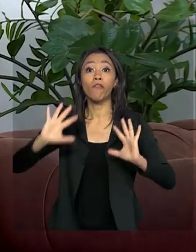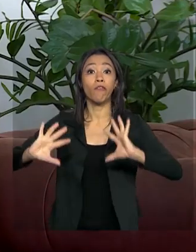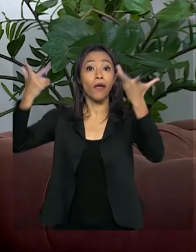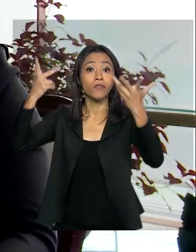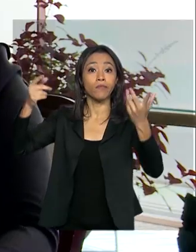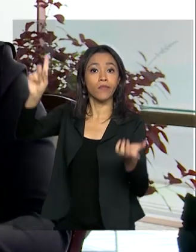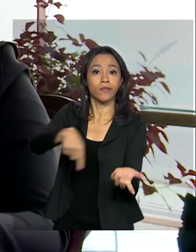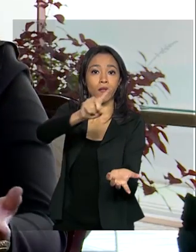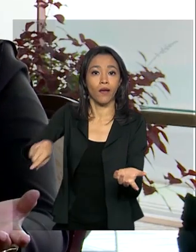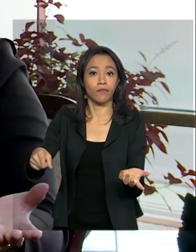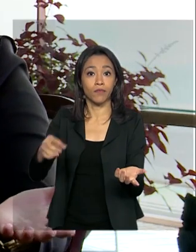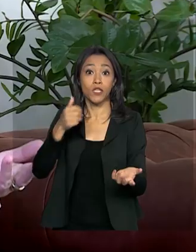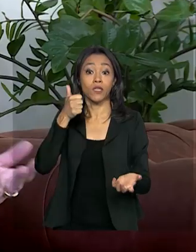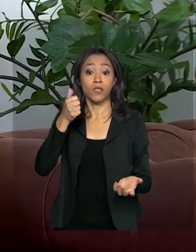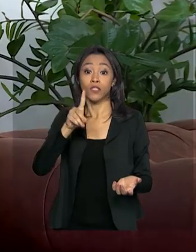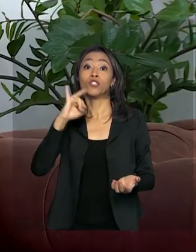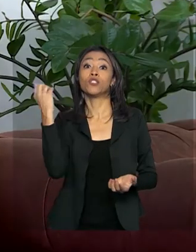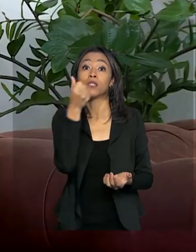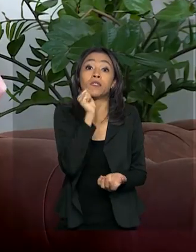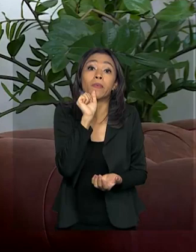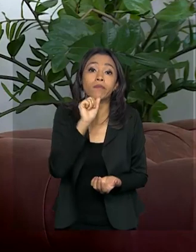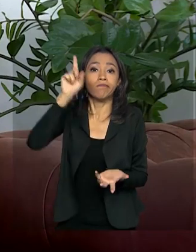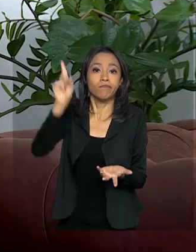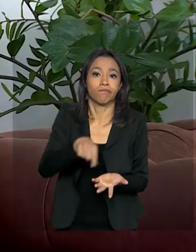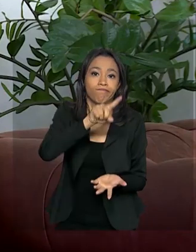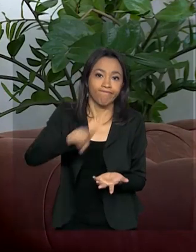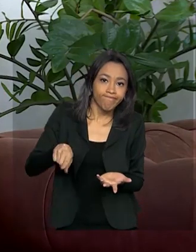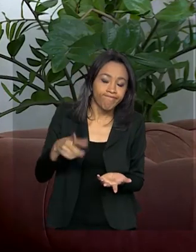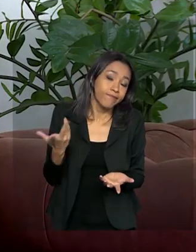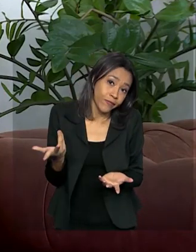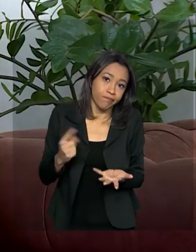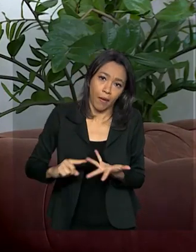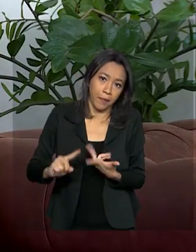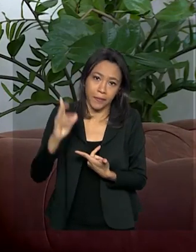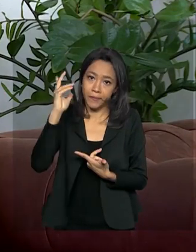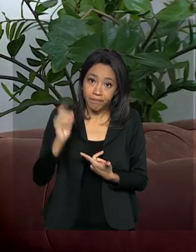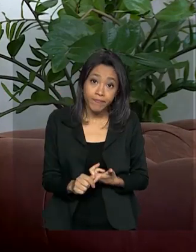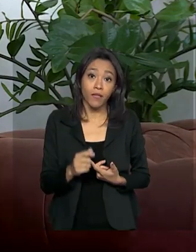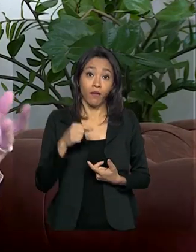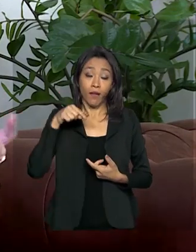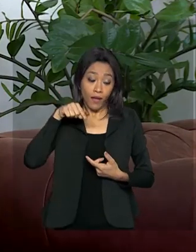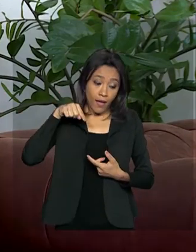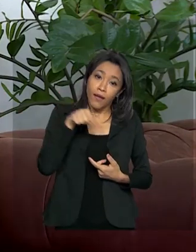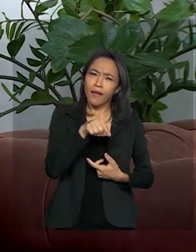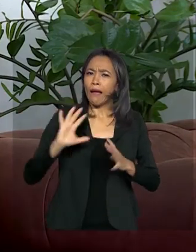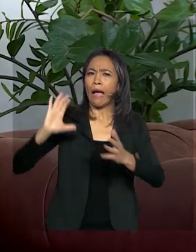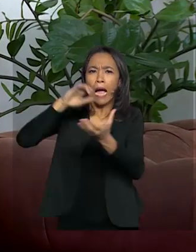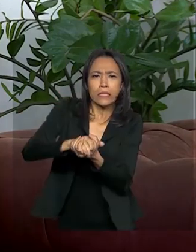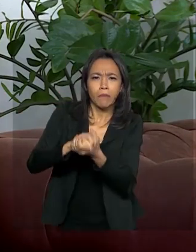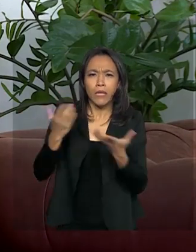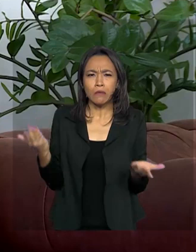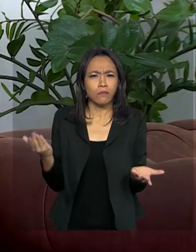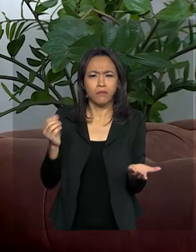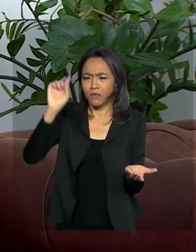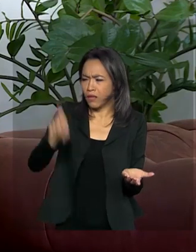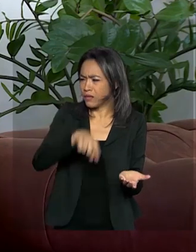eventos estão todos cancelados dia das mães dia das mães né enfim então esse setor o casamento tá